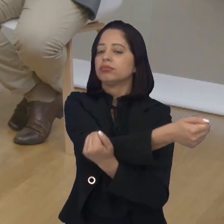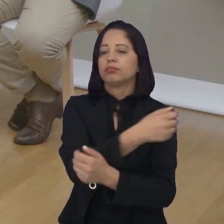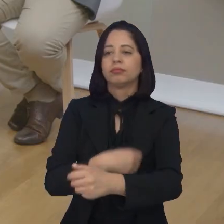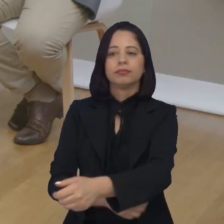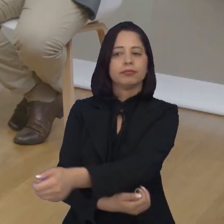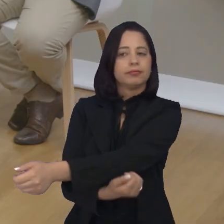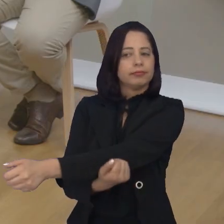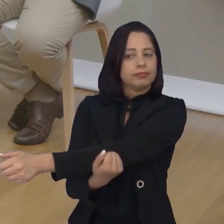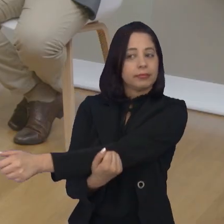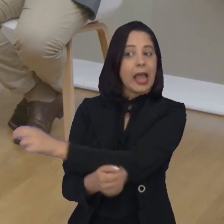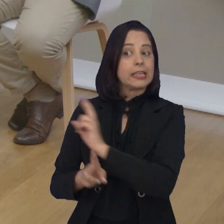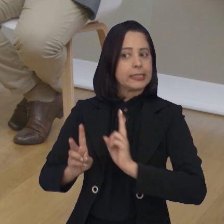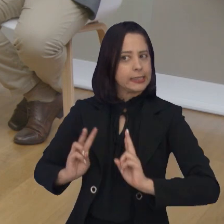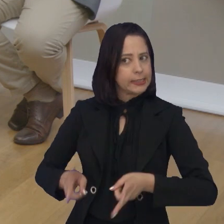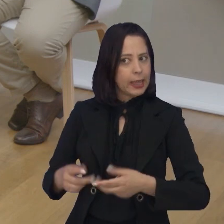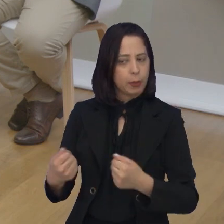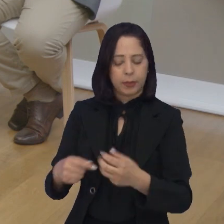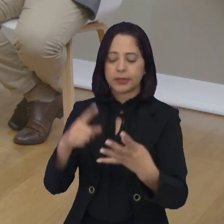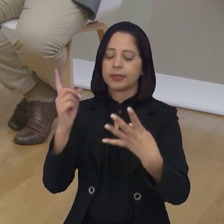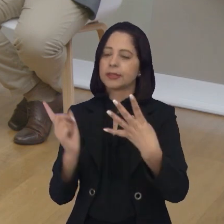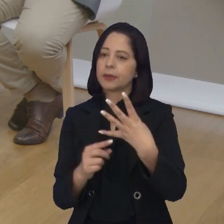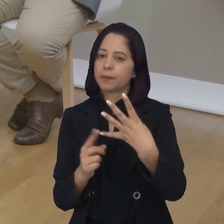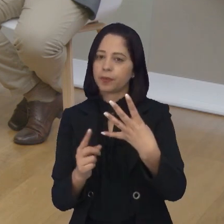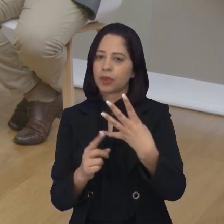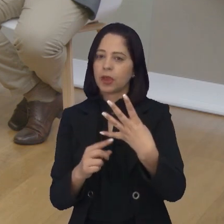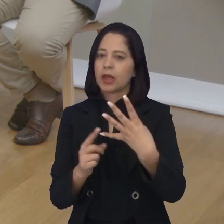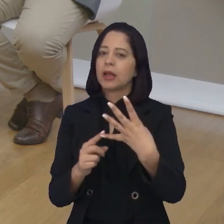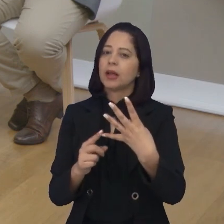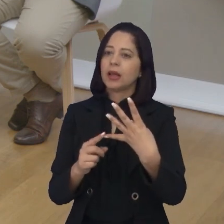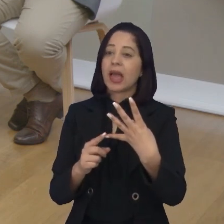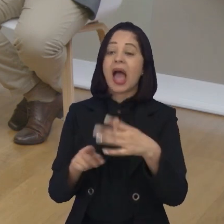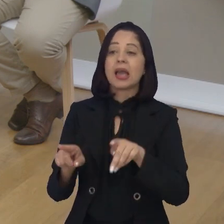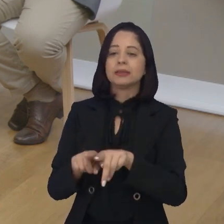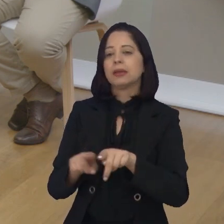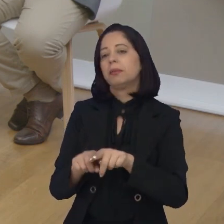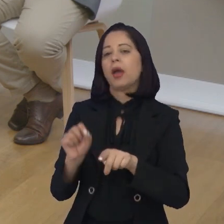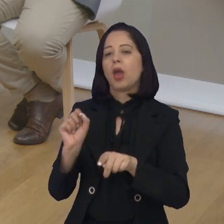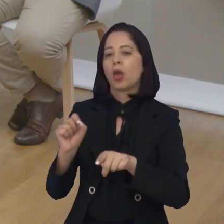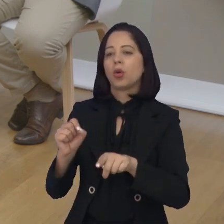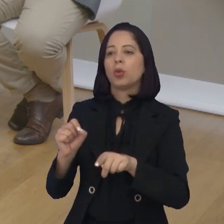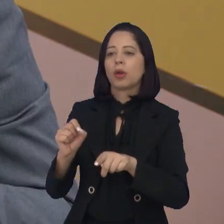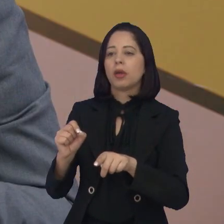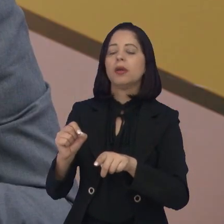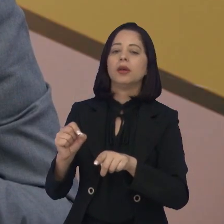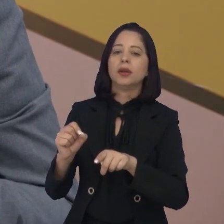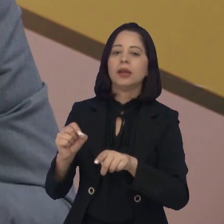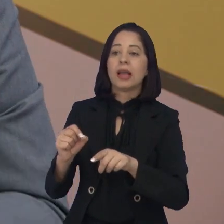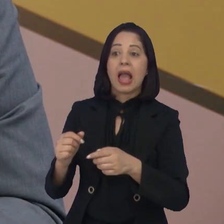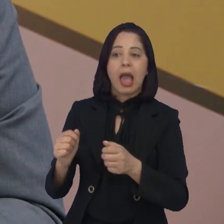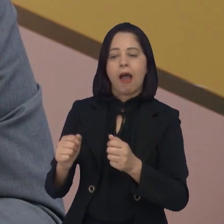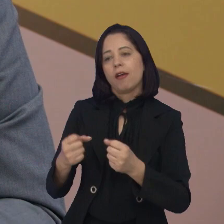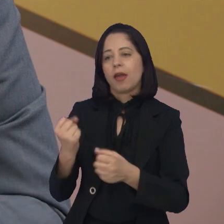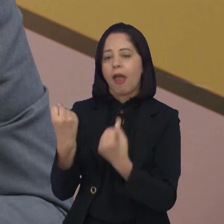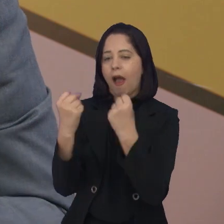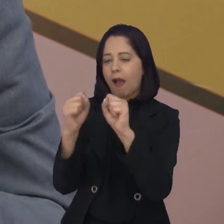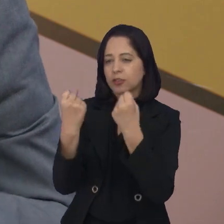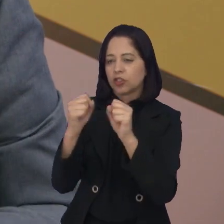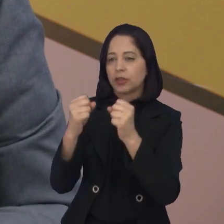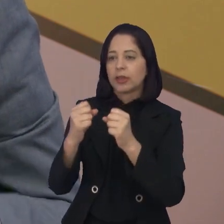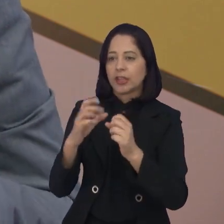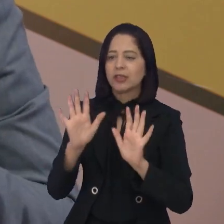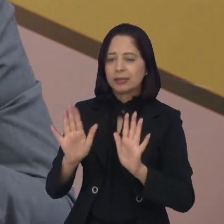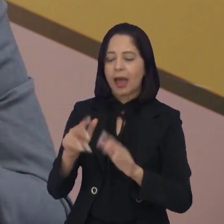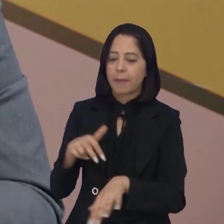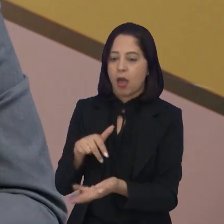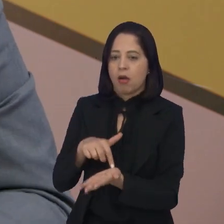incluir, alongar. E o quarto tipo é do tipo cardiopulmonar, né? Que eu costumo dizer que é a atividade que cansa, que é a